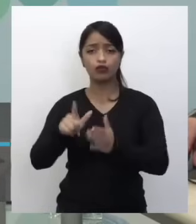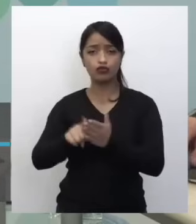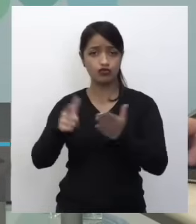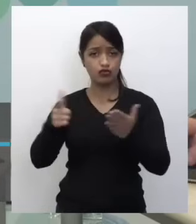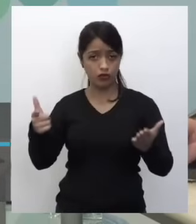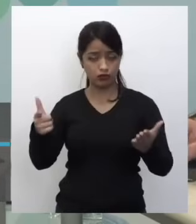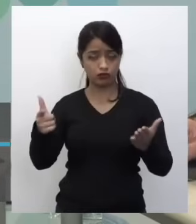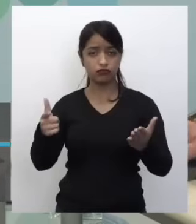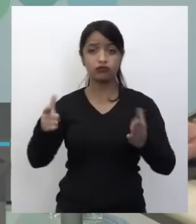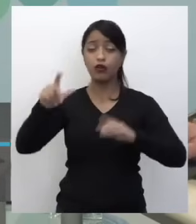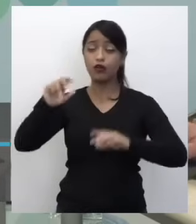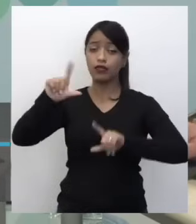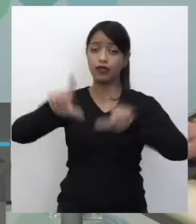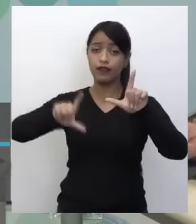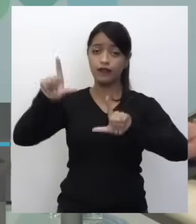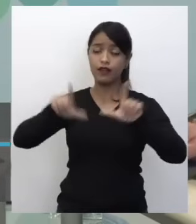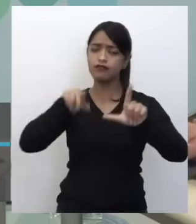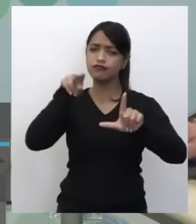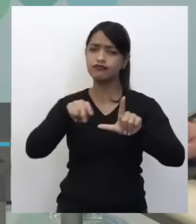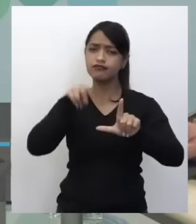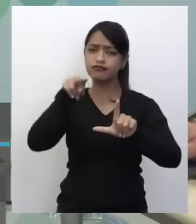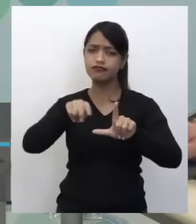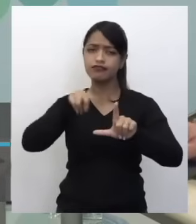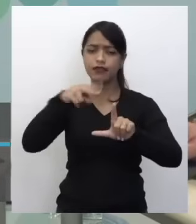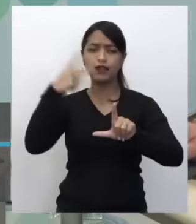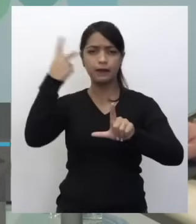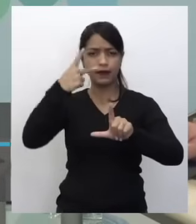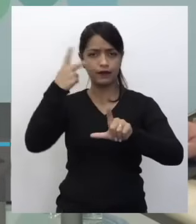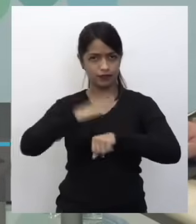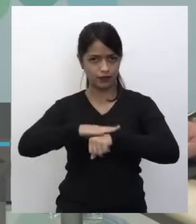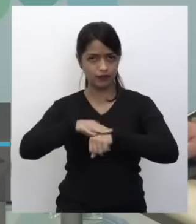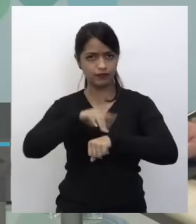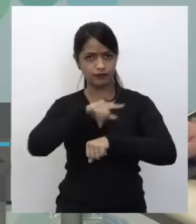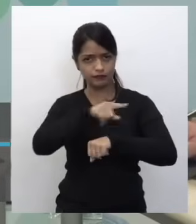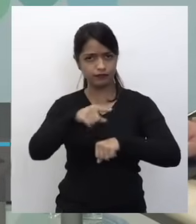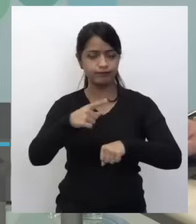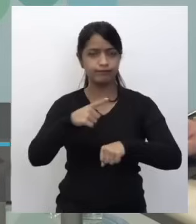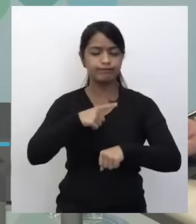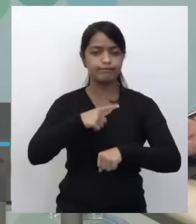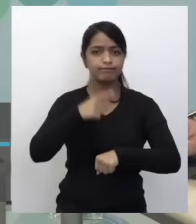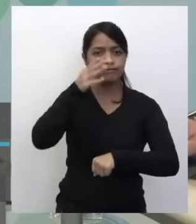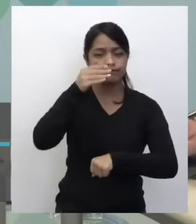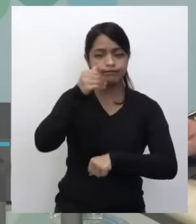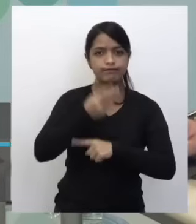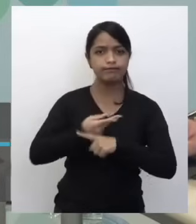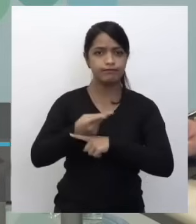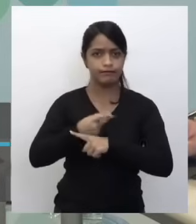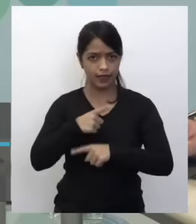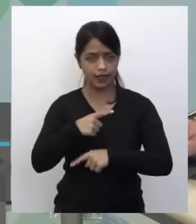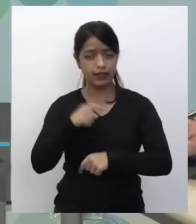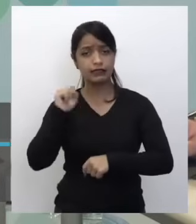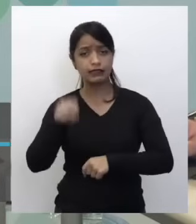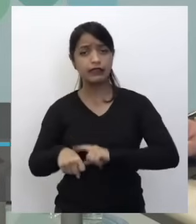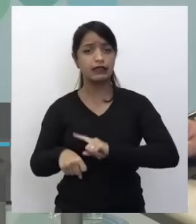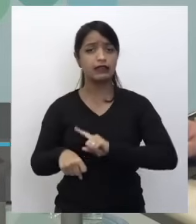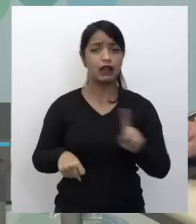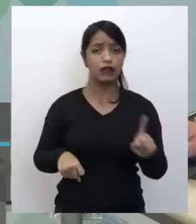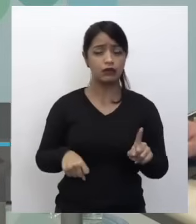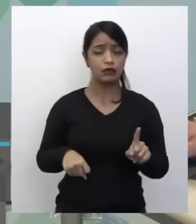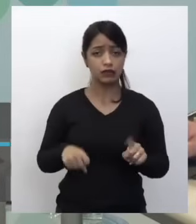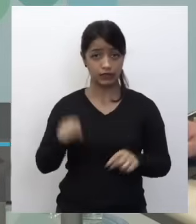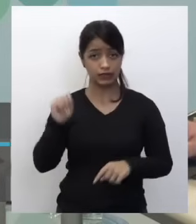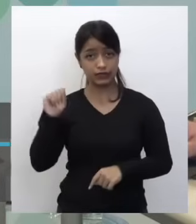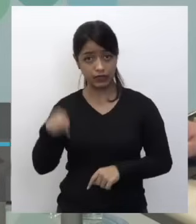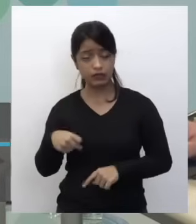né, que geralmente é o que as pessoas têm acesso, vocês procuram saber qual é a previsão do tempo? Se sim ou se não, né? Se